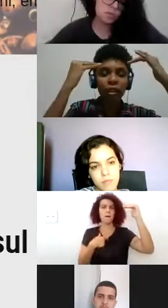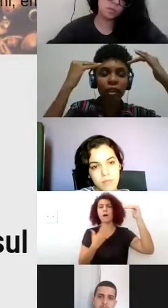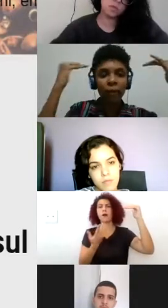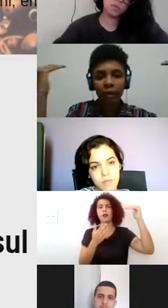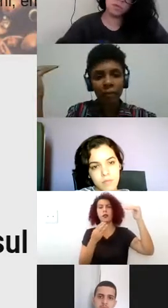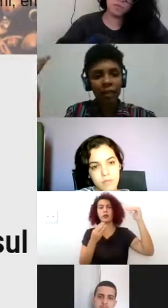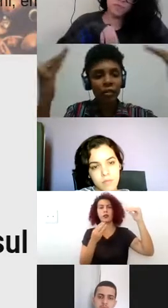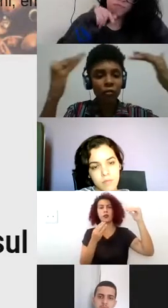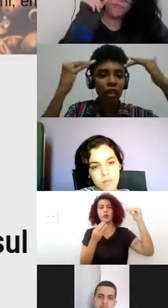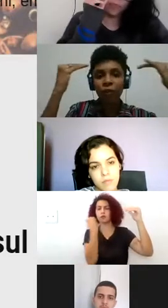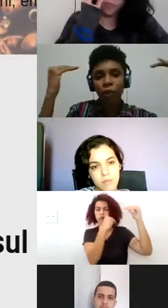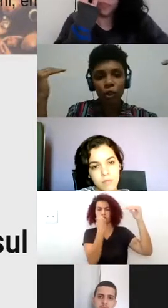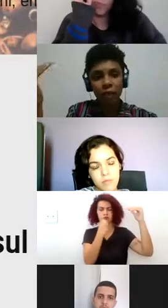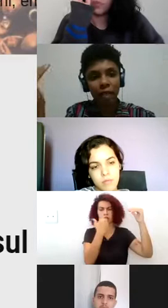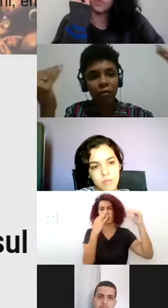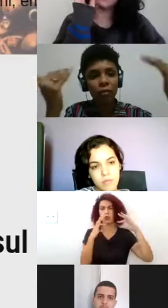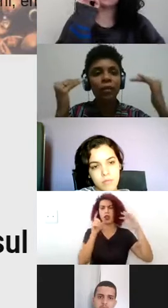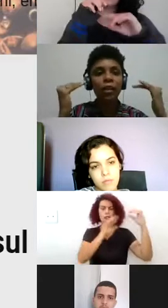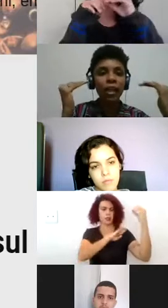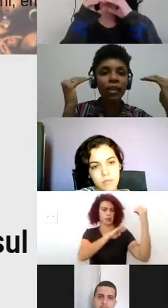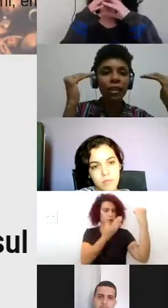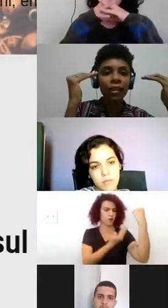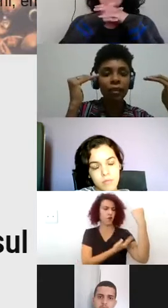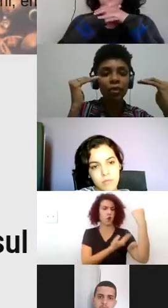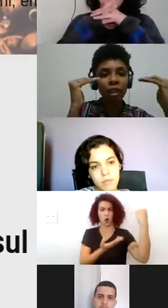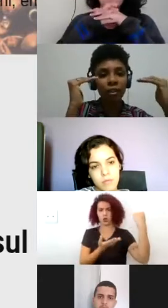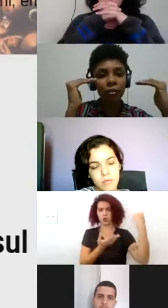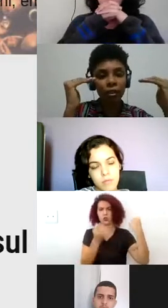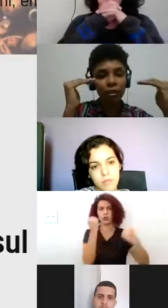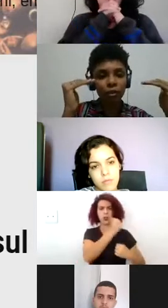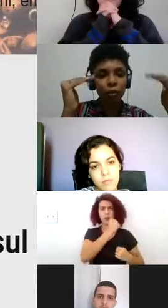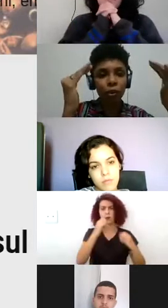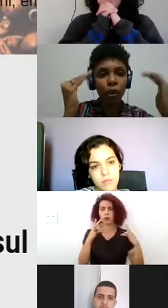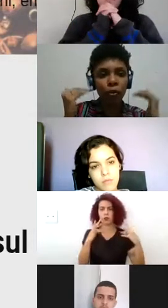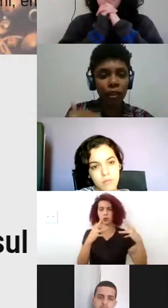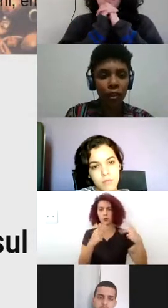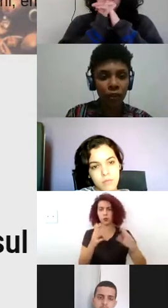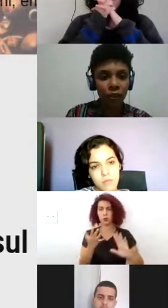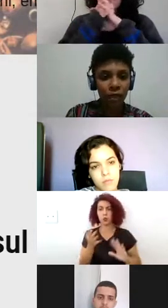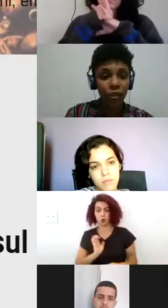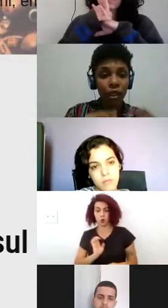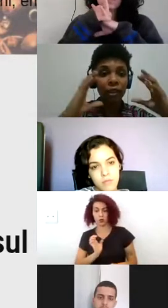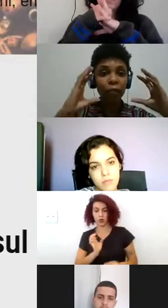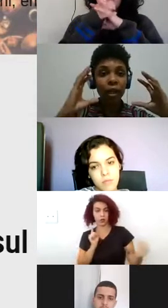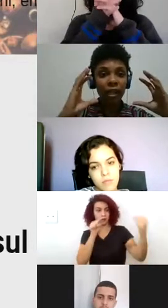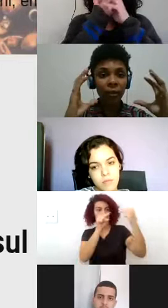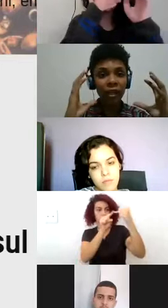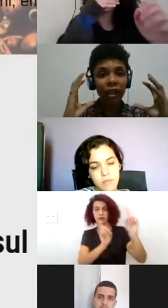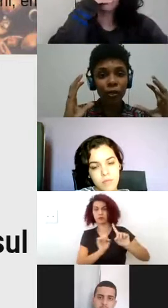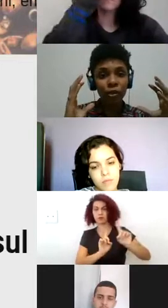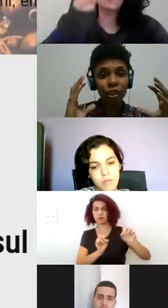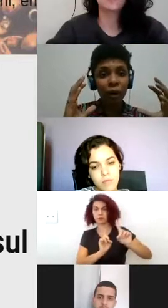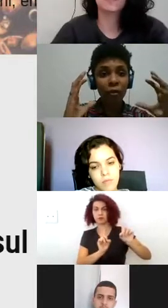todo mundo que mata mesmo que é forte mesmo ele não está dentro desse grupo logo ele não faz parte Então